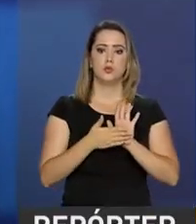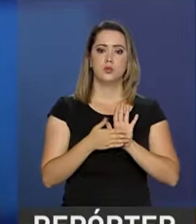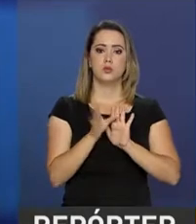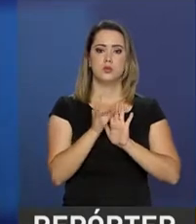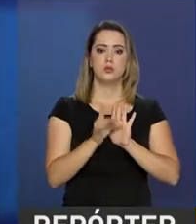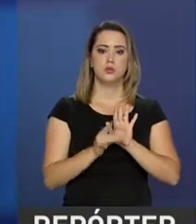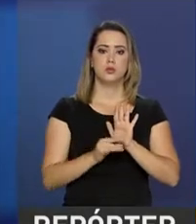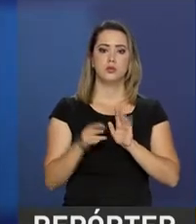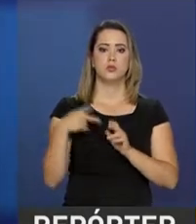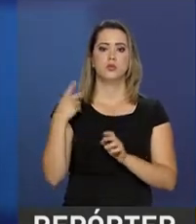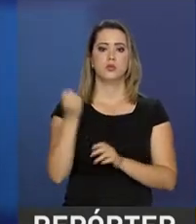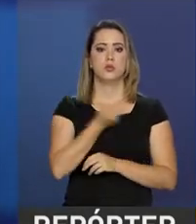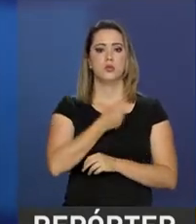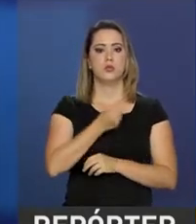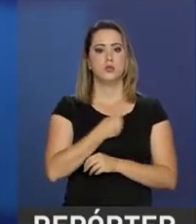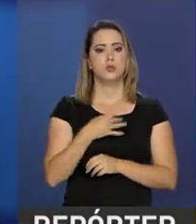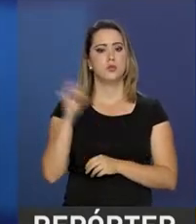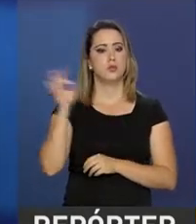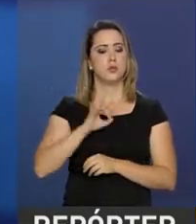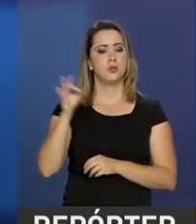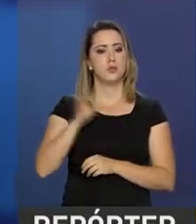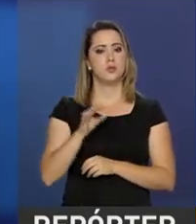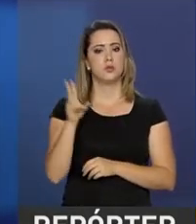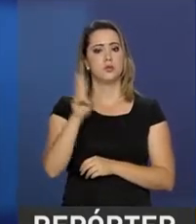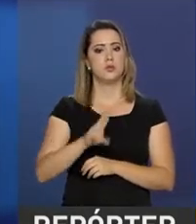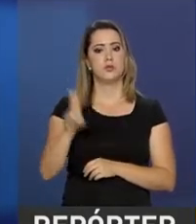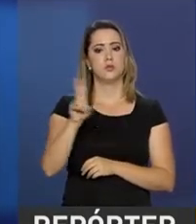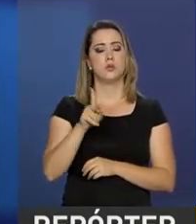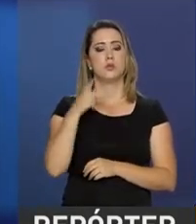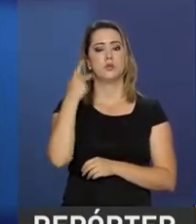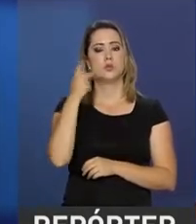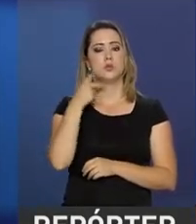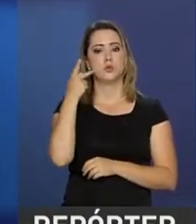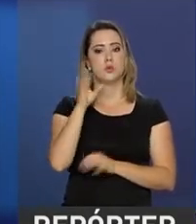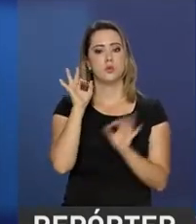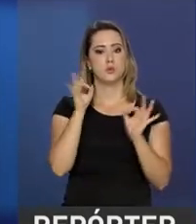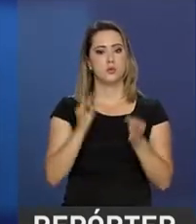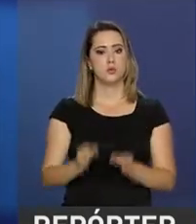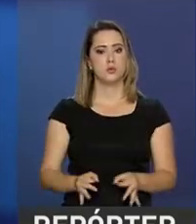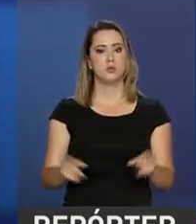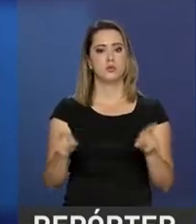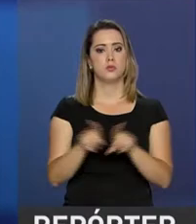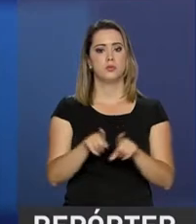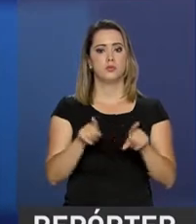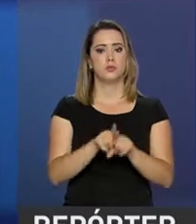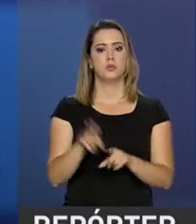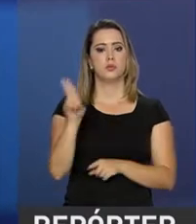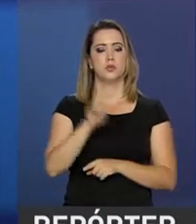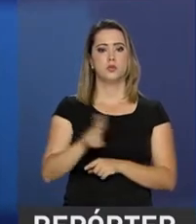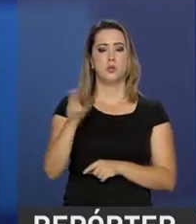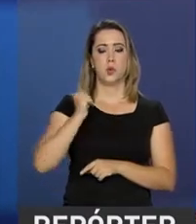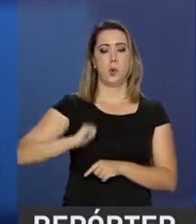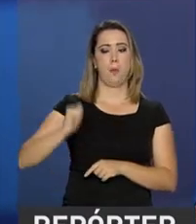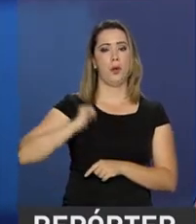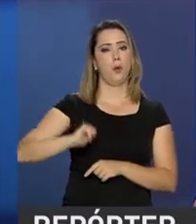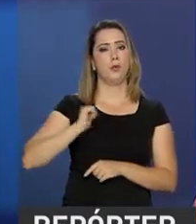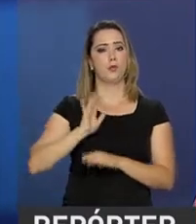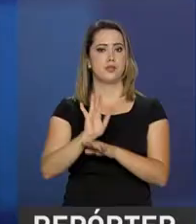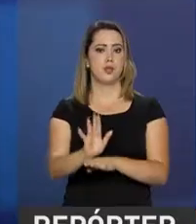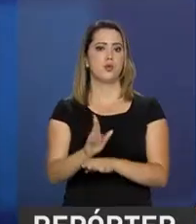dado em termos percentuais do uso das políticas afirmativas e também do uso de bolsas e